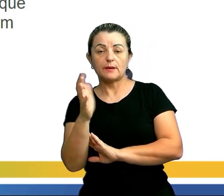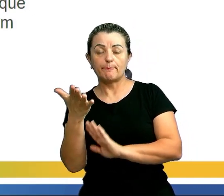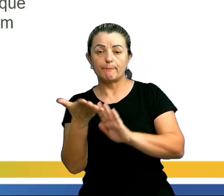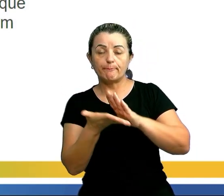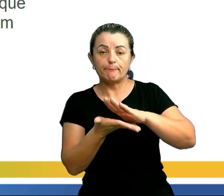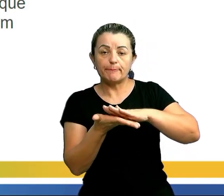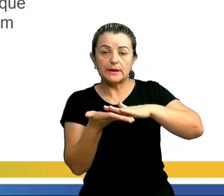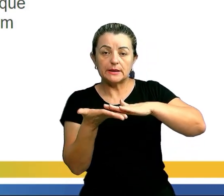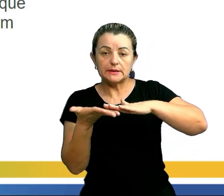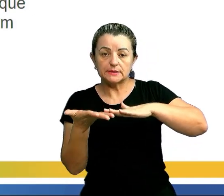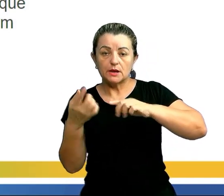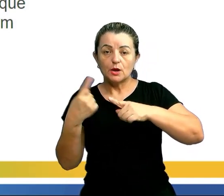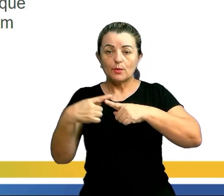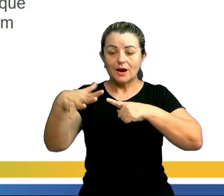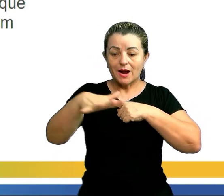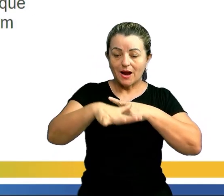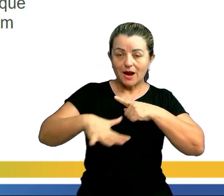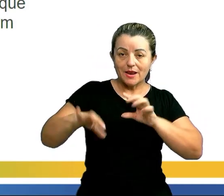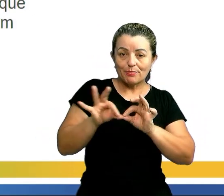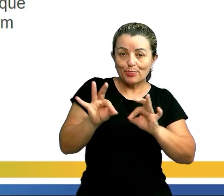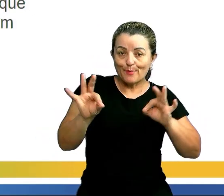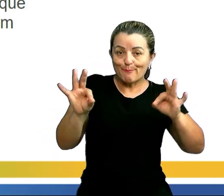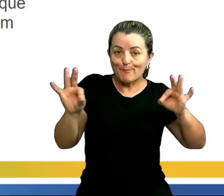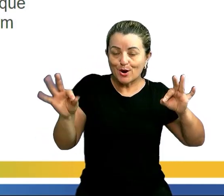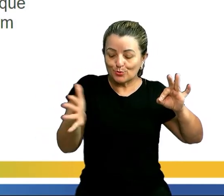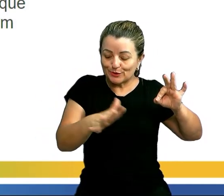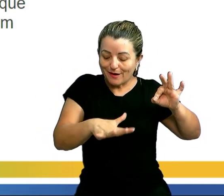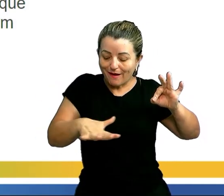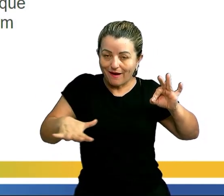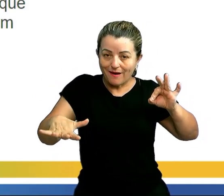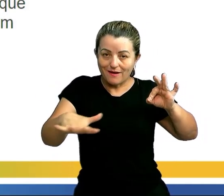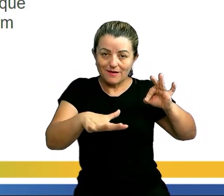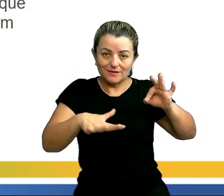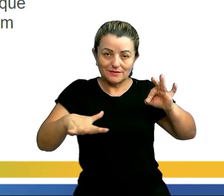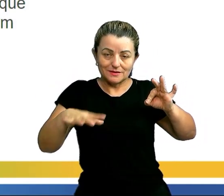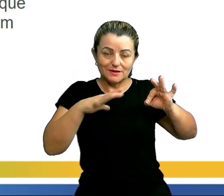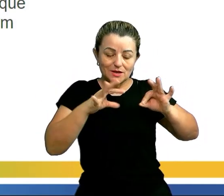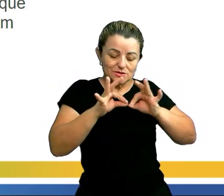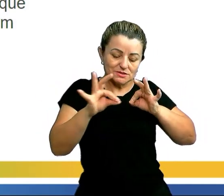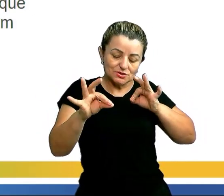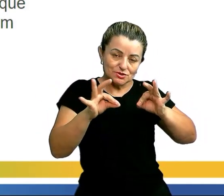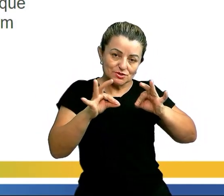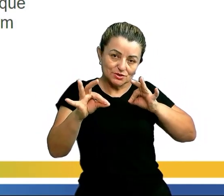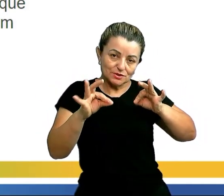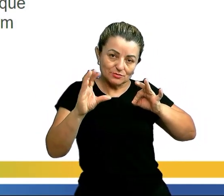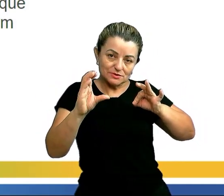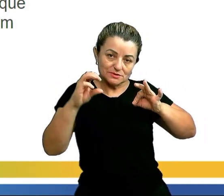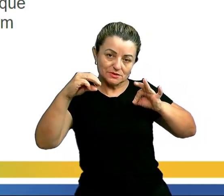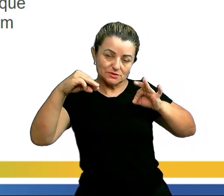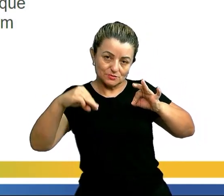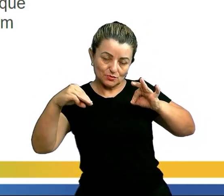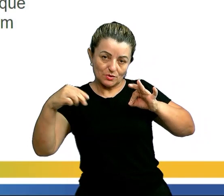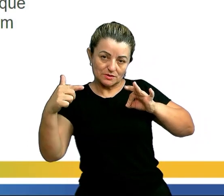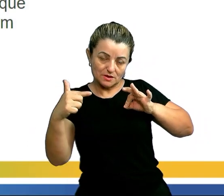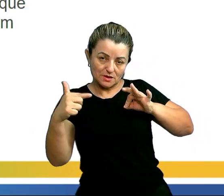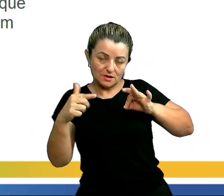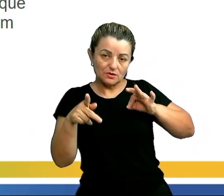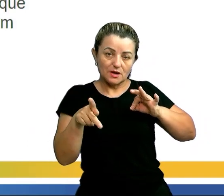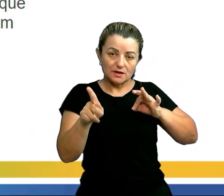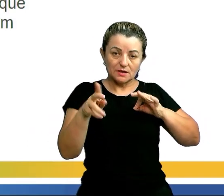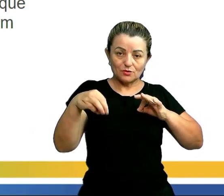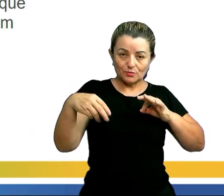Área, tamanho da superfície da figura, tá? E isso aí é dado em centímetro quadrado, metro quadrado ou quilômetro quadrado.